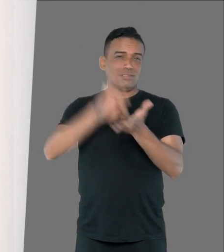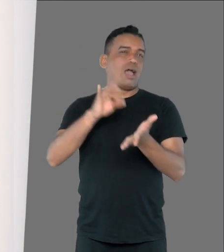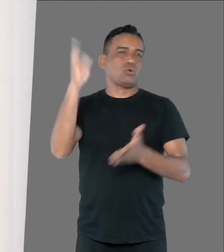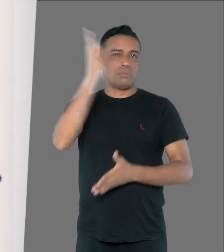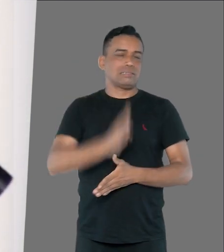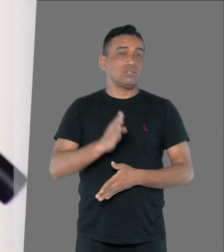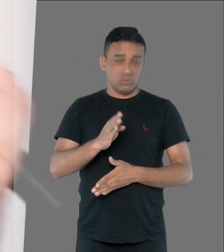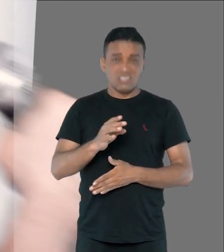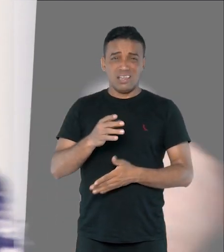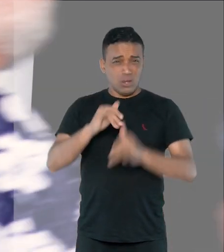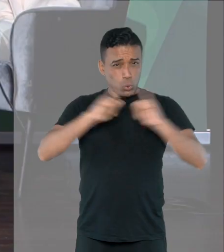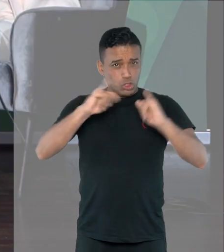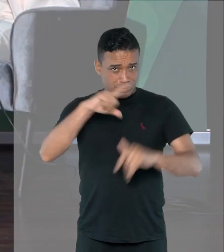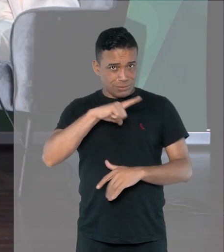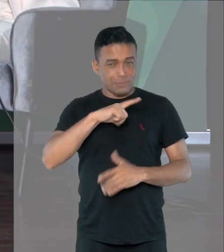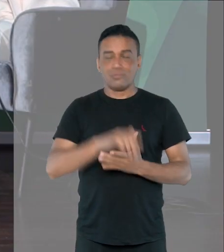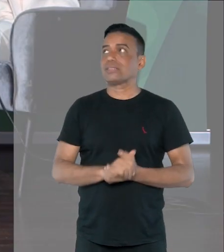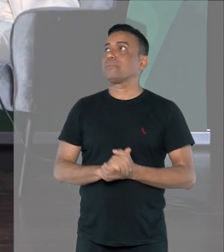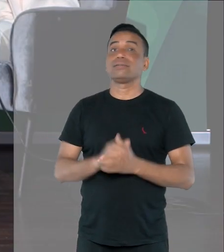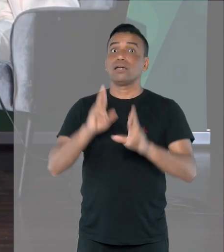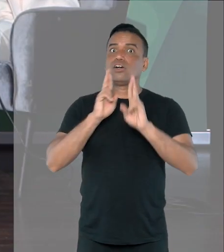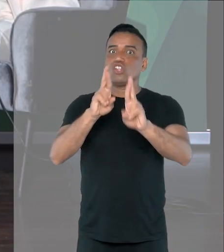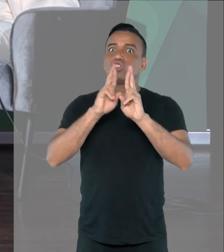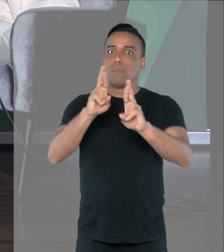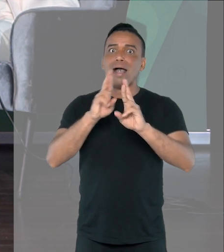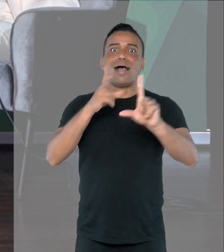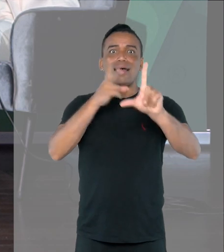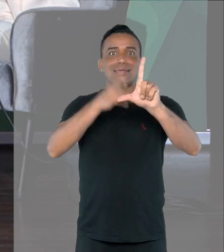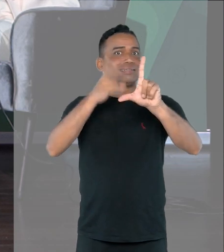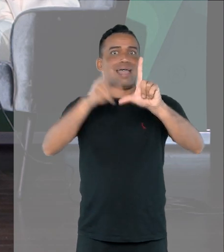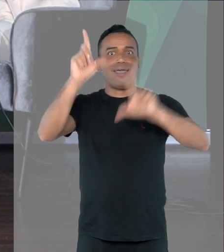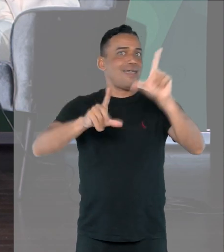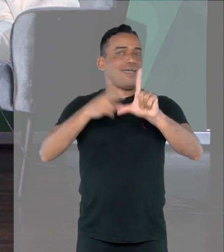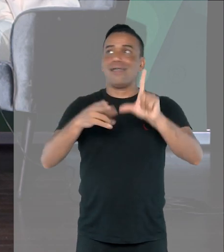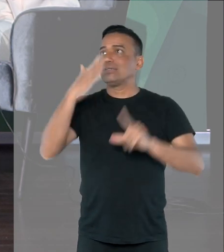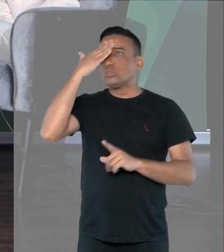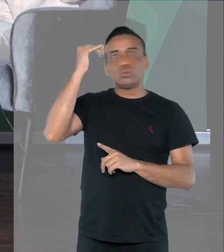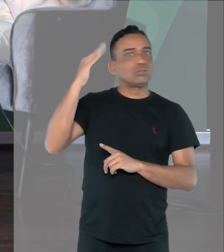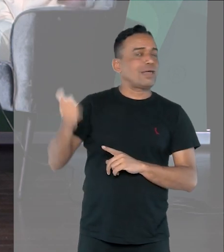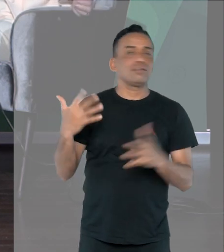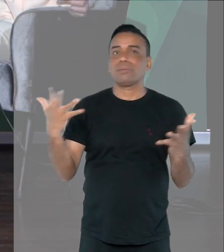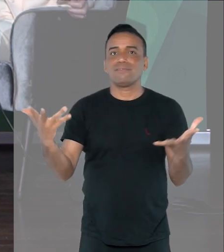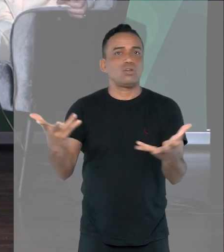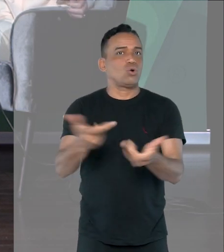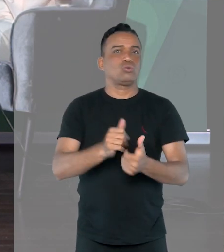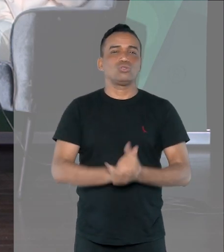dele? Tem? Não, mas tomara que saia essa série, vai ser um sucesso. Né?